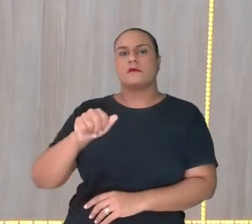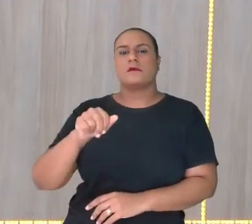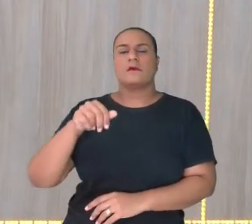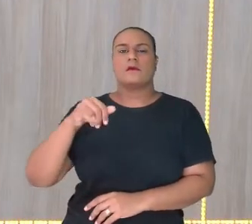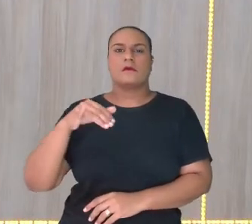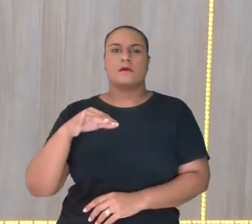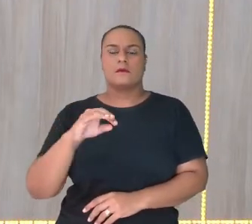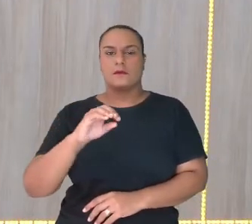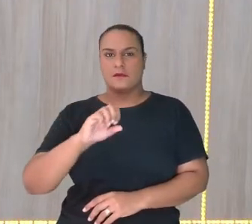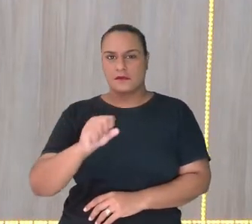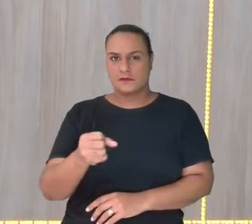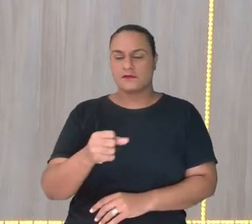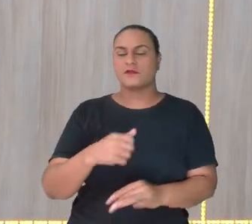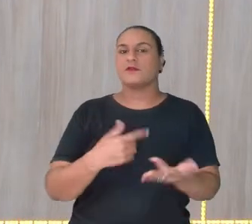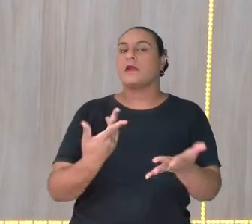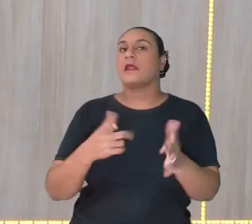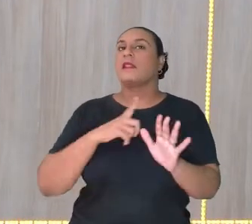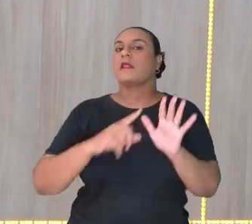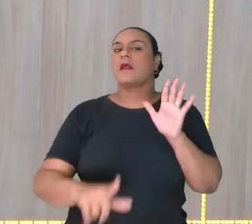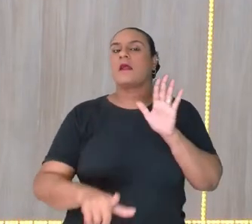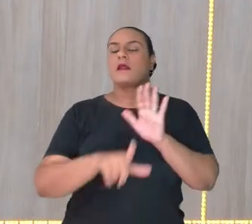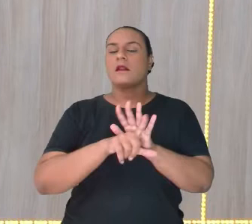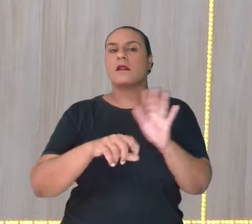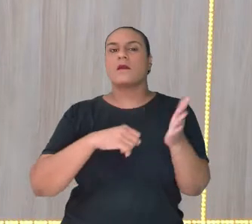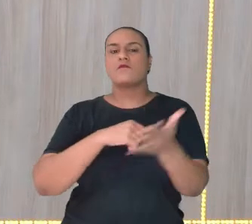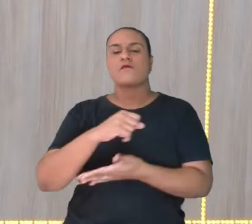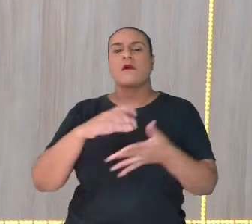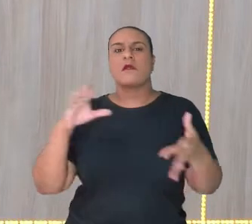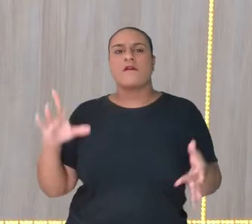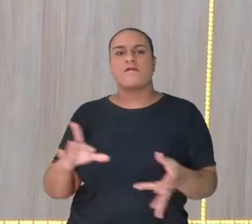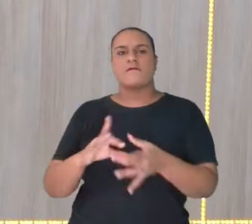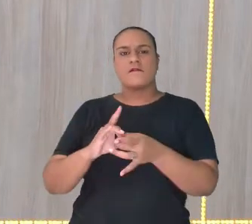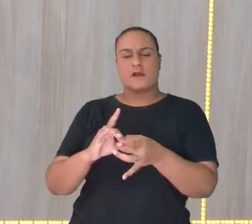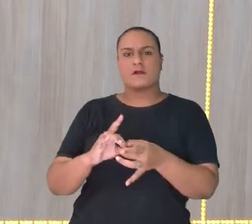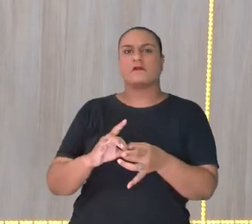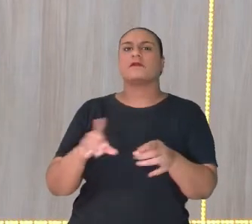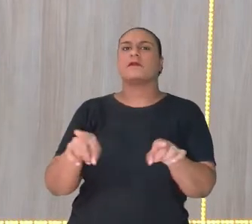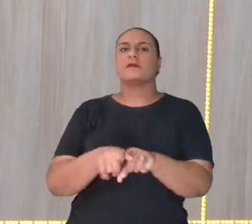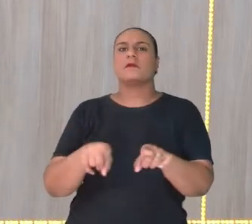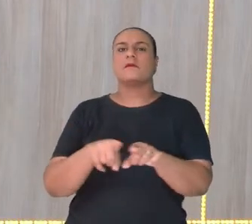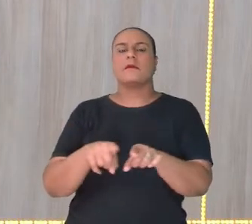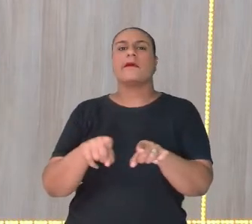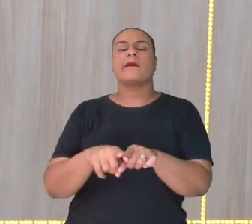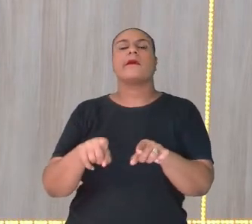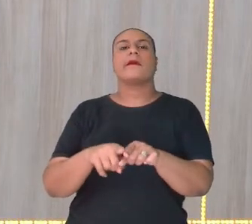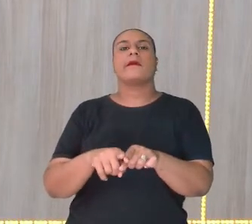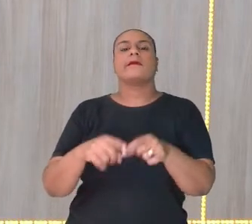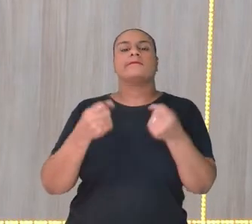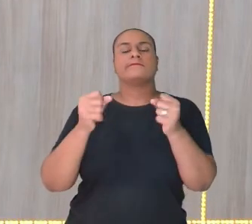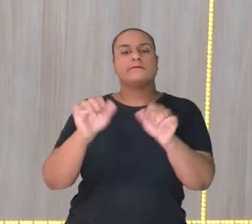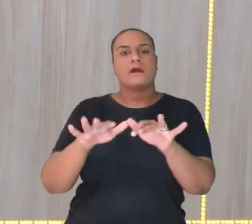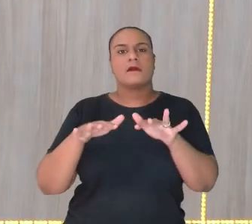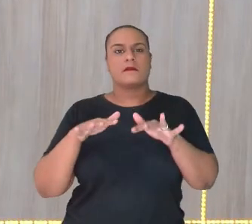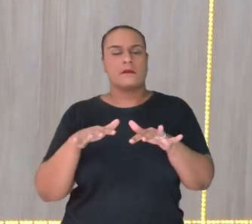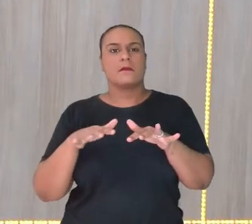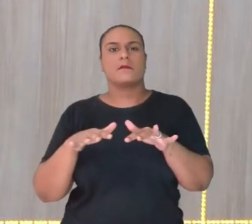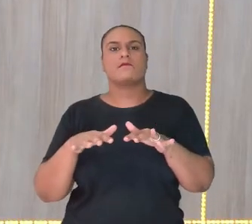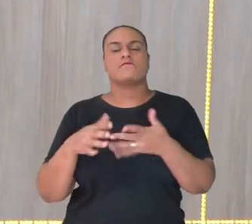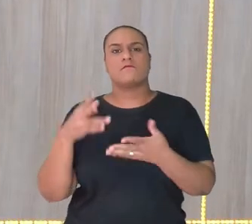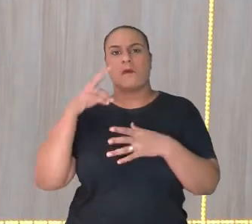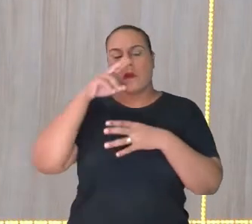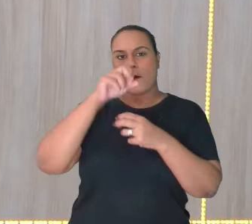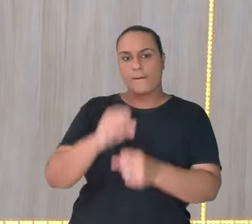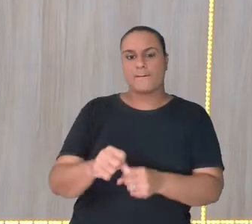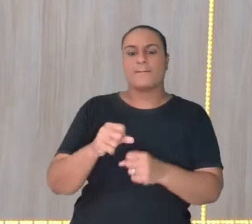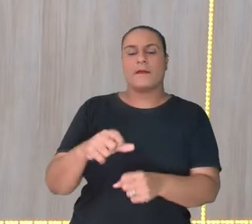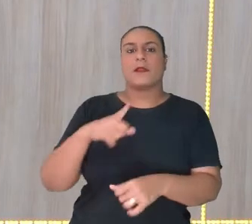questão da lei, né, na base de vínculos de lealdade, né, a Assembleia de Guerreiros, né, que se formava também a